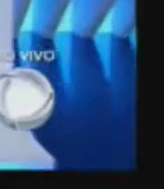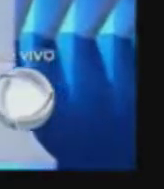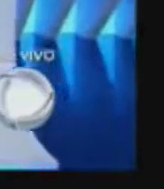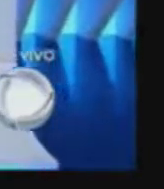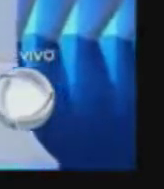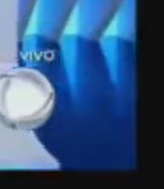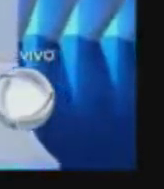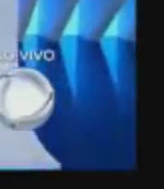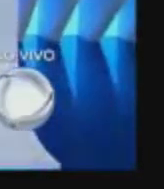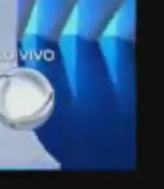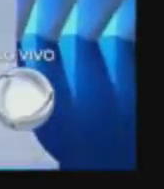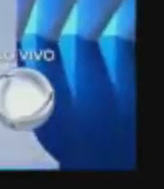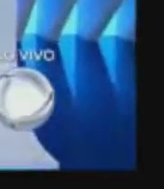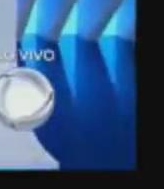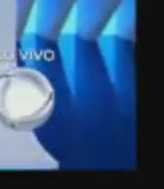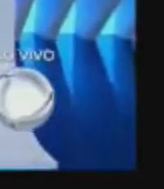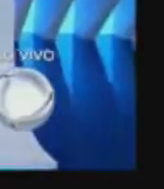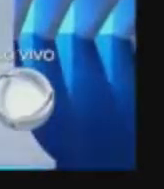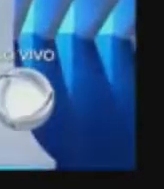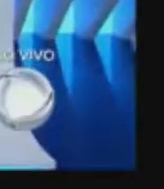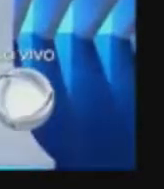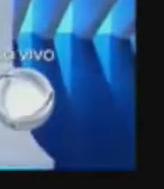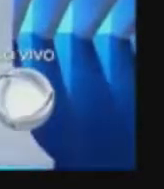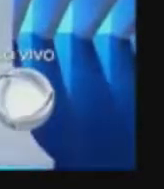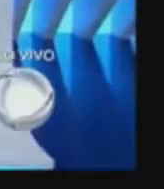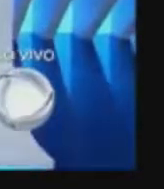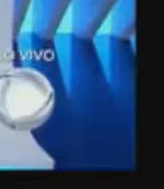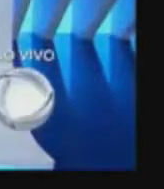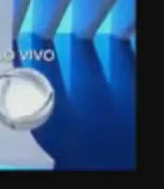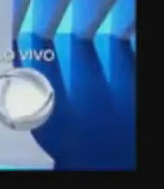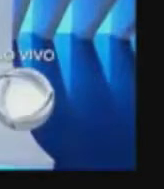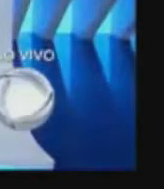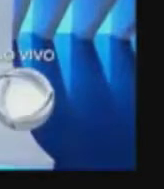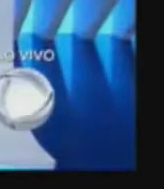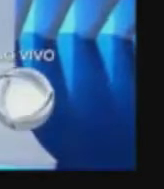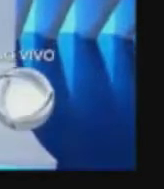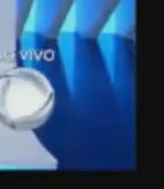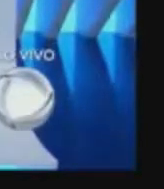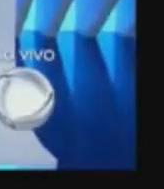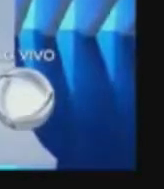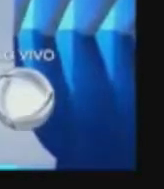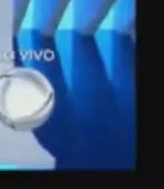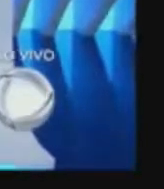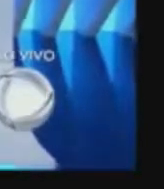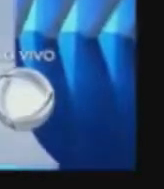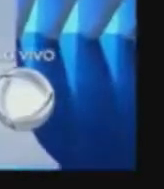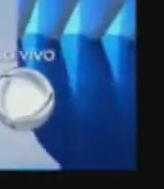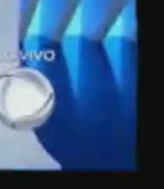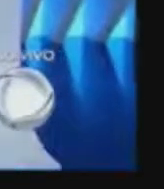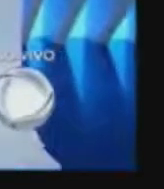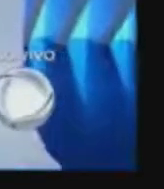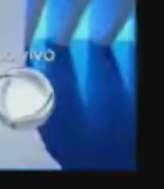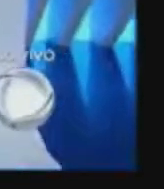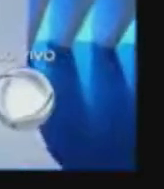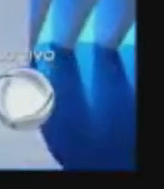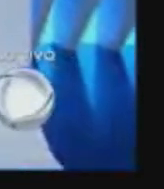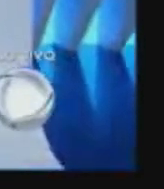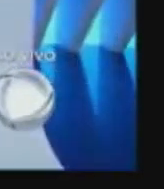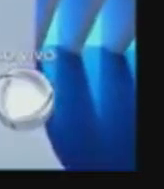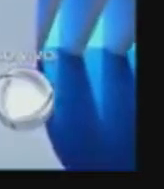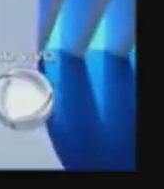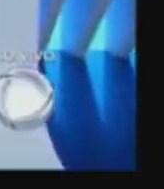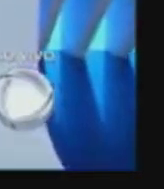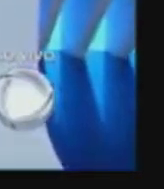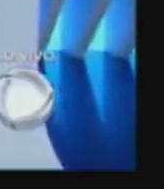vai ver agora a história completa, o nosso repórter é o Felipe Figueira, e você vai ver aqui, ó. Os traficantes mandaram o seguinte